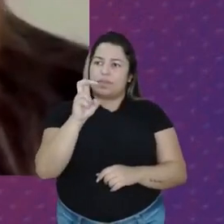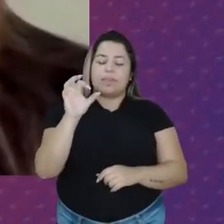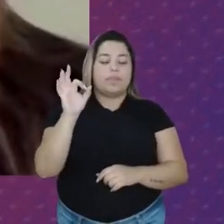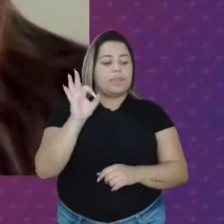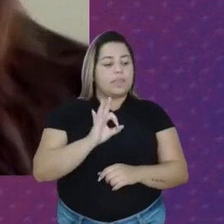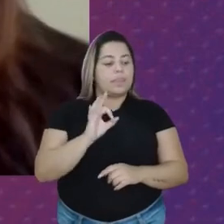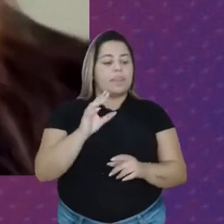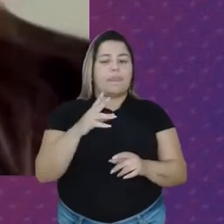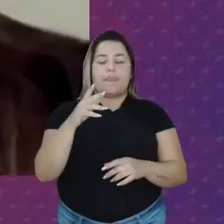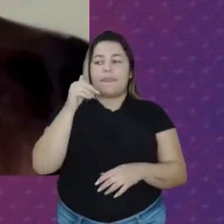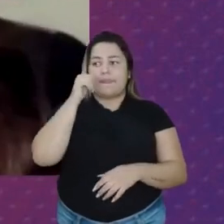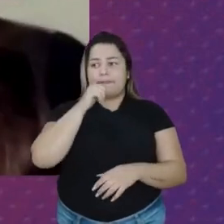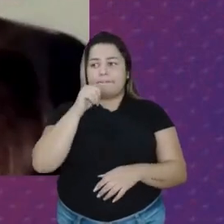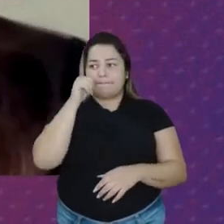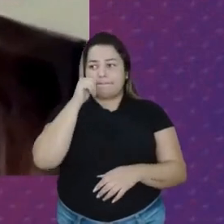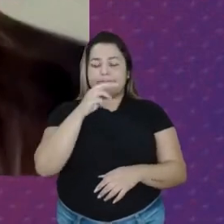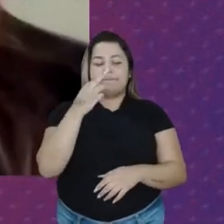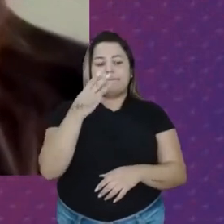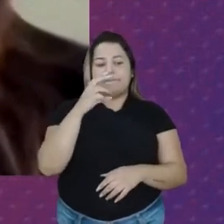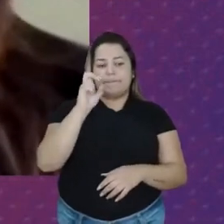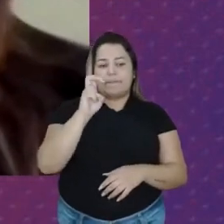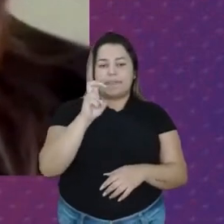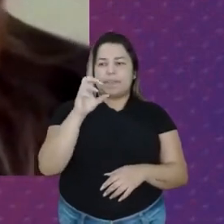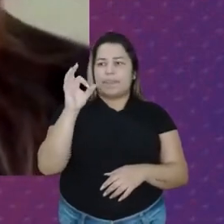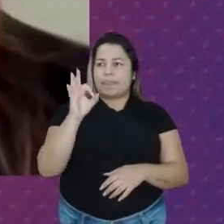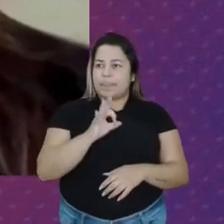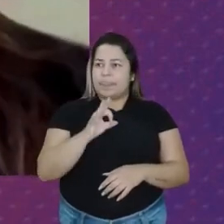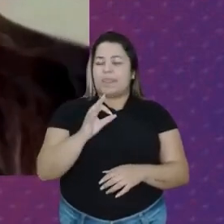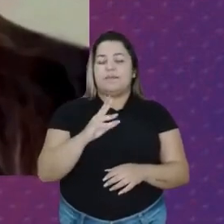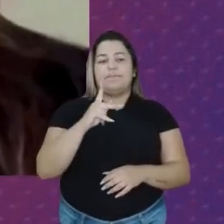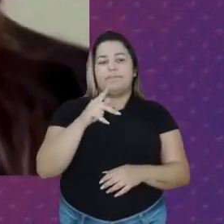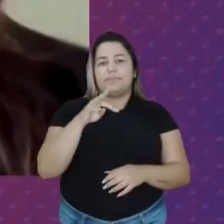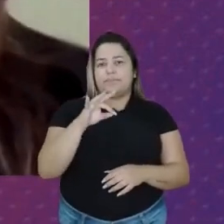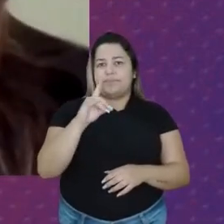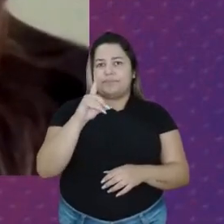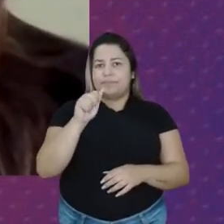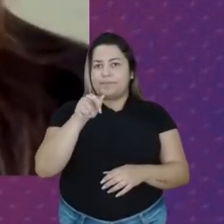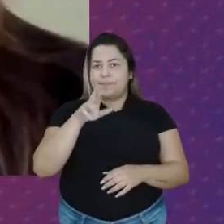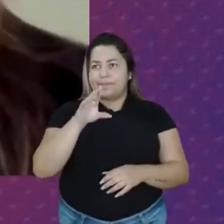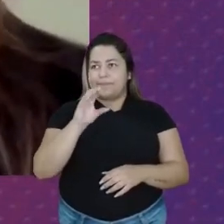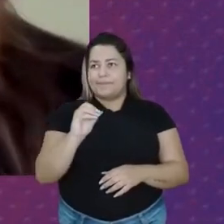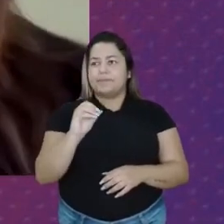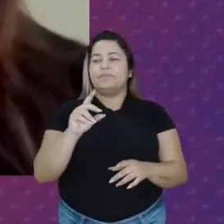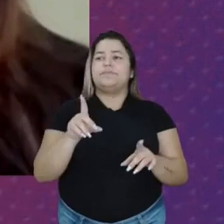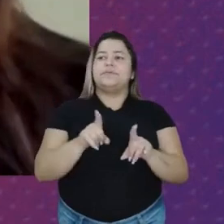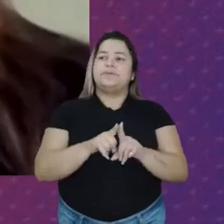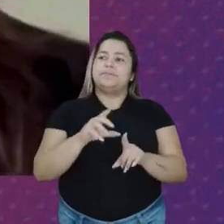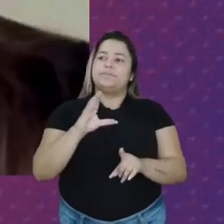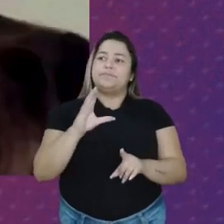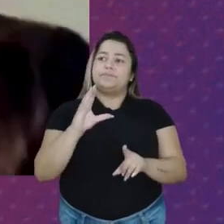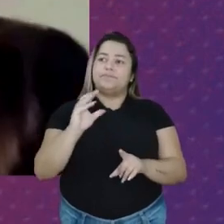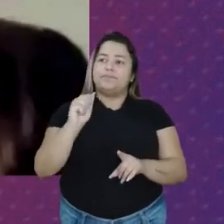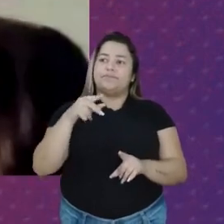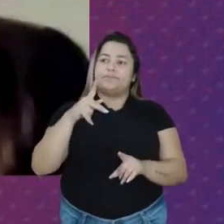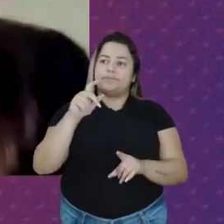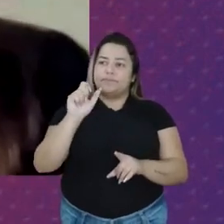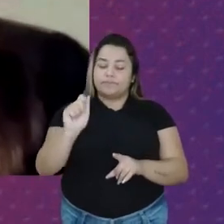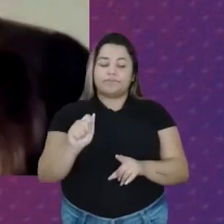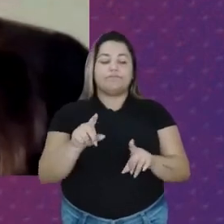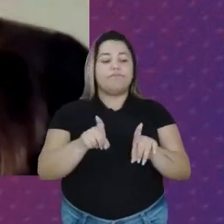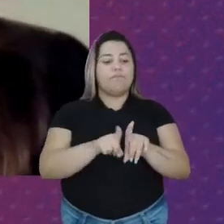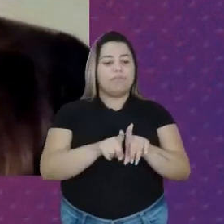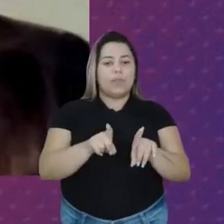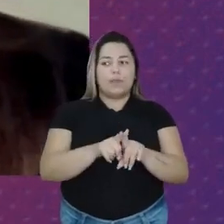candidaturas femininas, 35% dos recursos do fundo partidário e do fundo especial de financiamento de campanha tem que ser destinado a